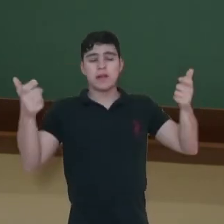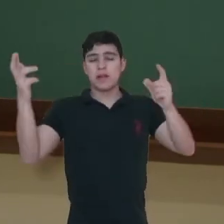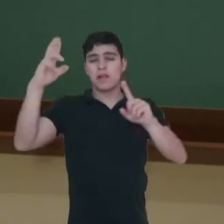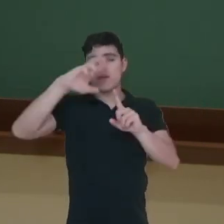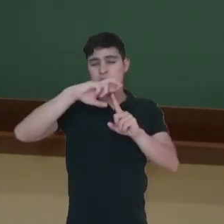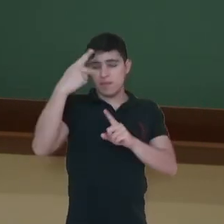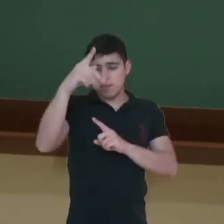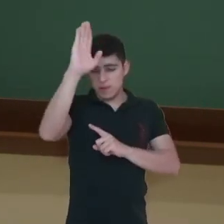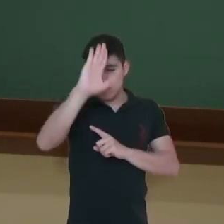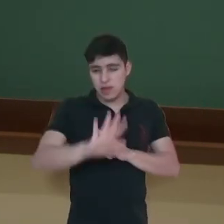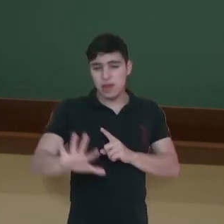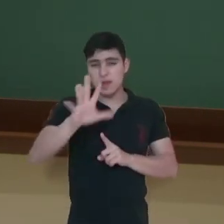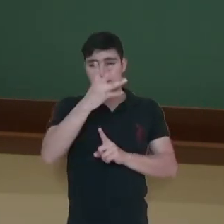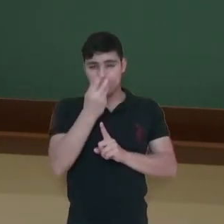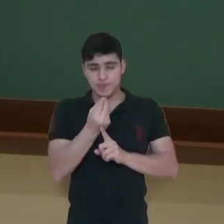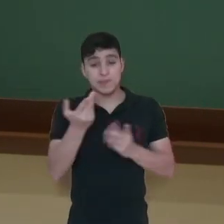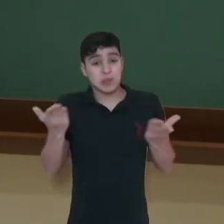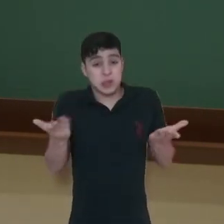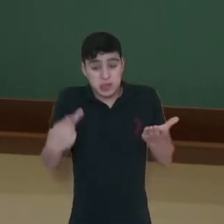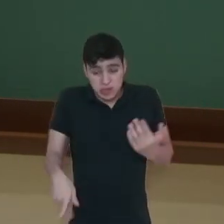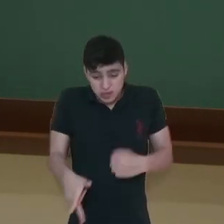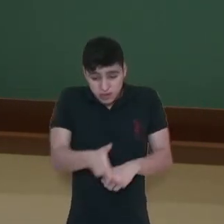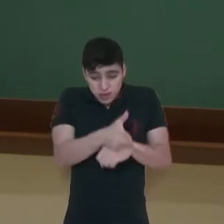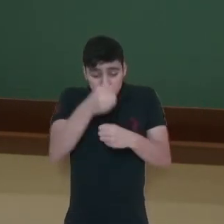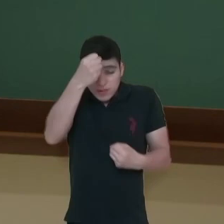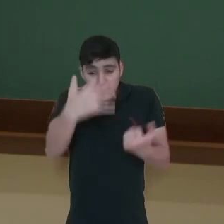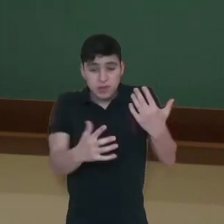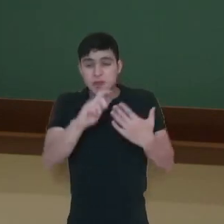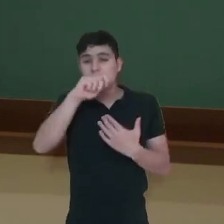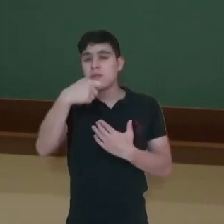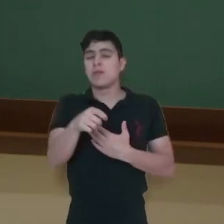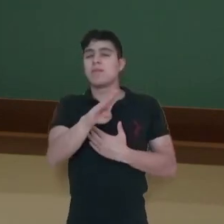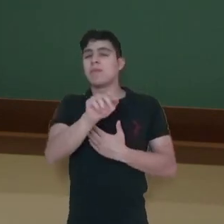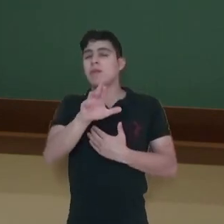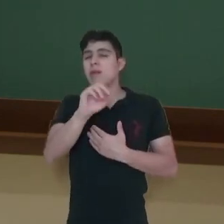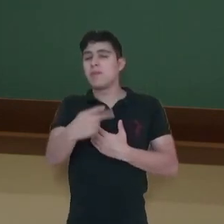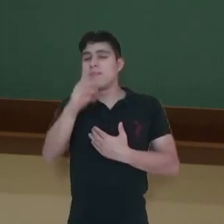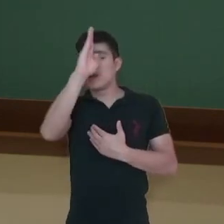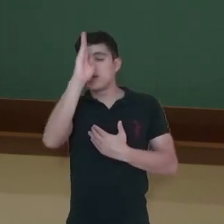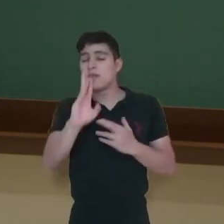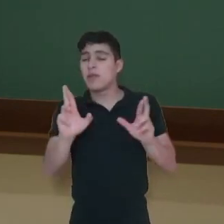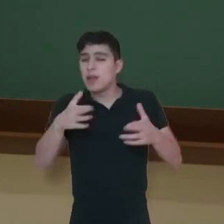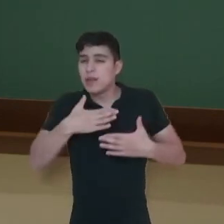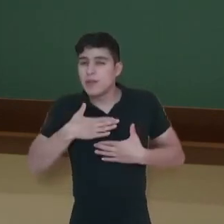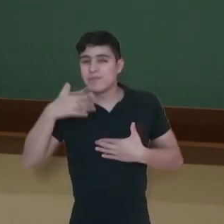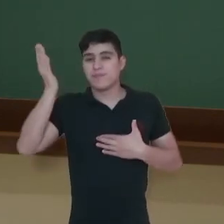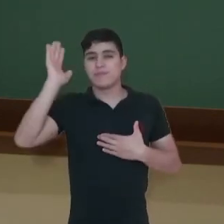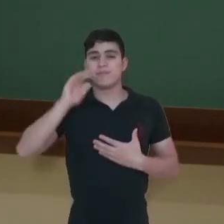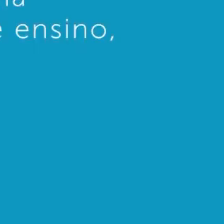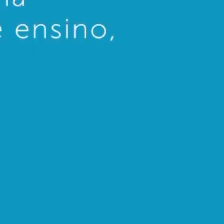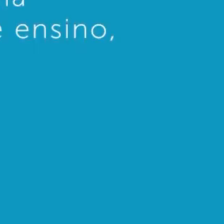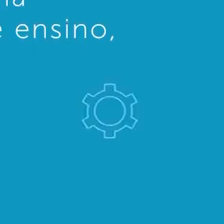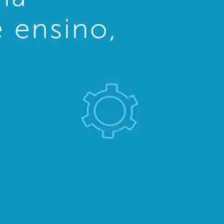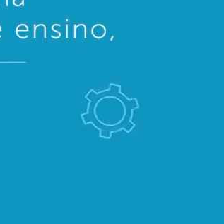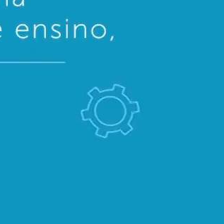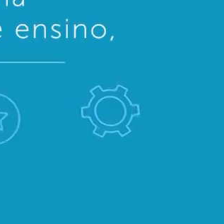Brasil na questão de arte. Então, nesse vídeo, nós falamos sobre o barroco brasileiro. Espero que vocês tenham gostado. Até breve.